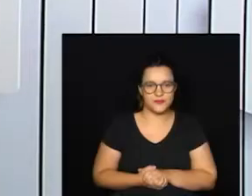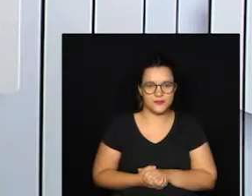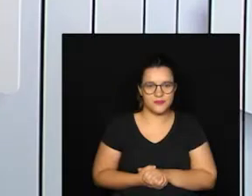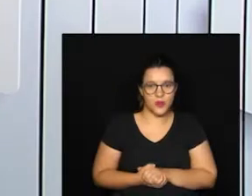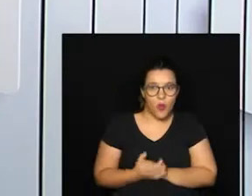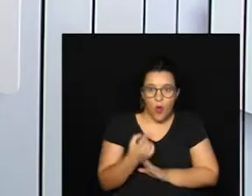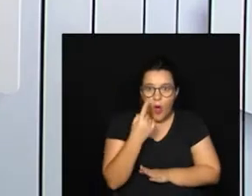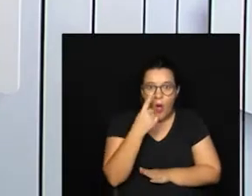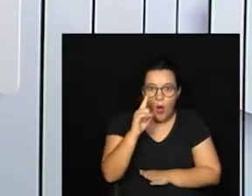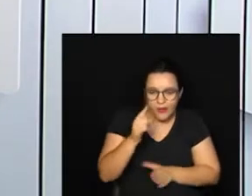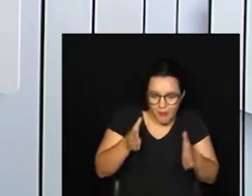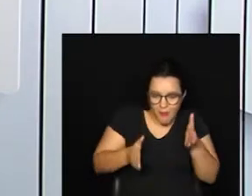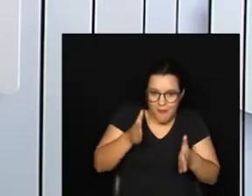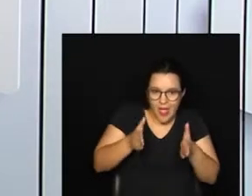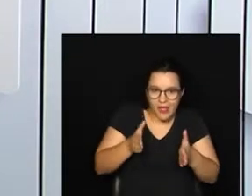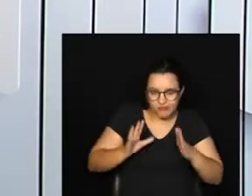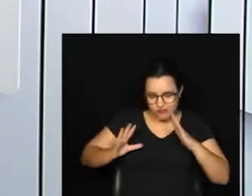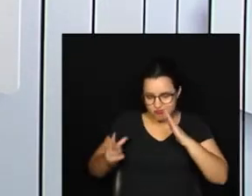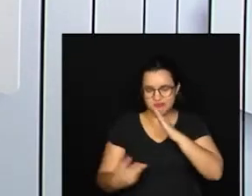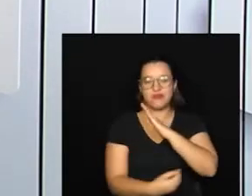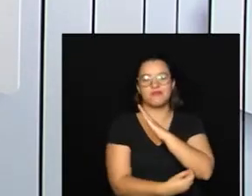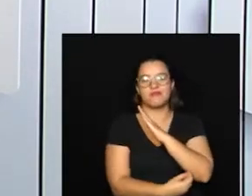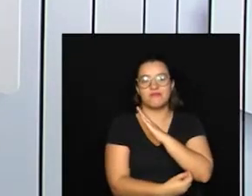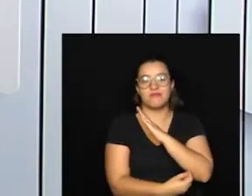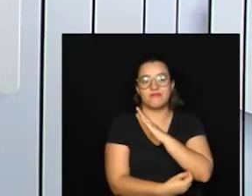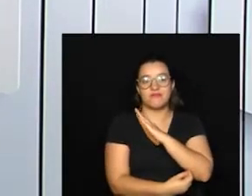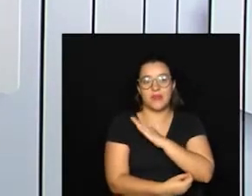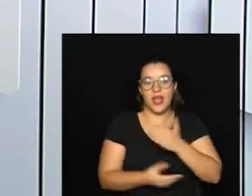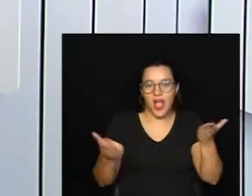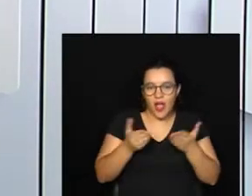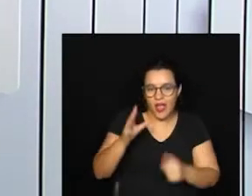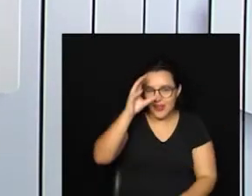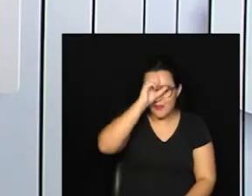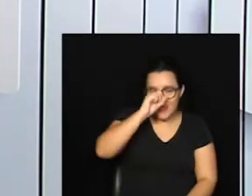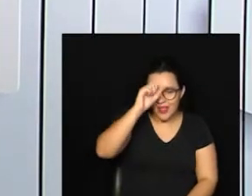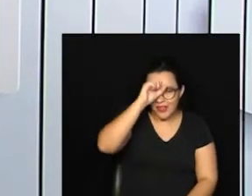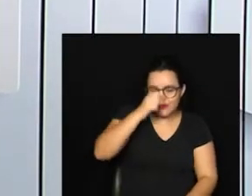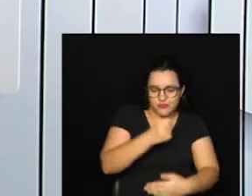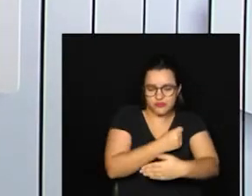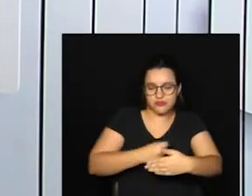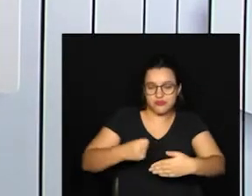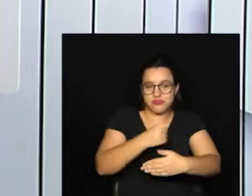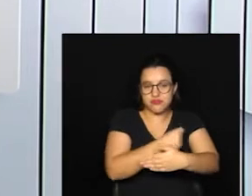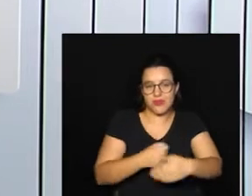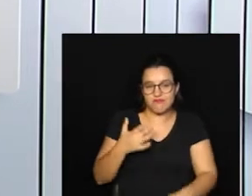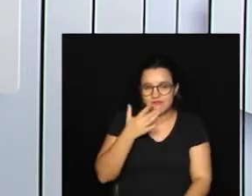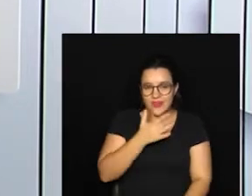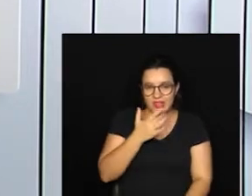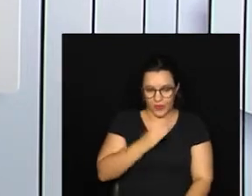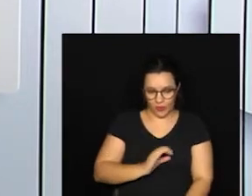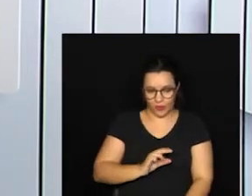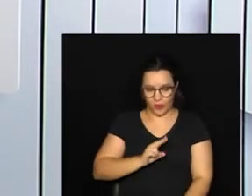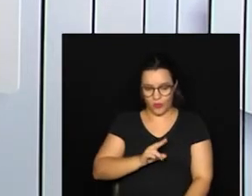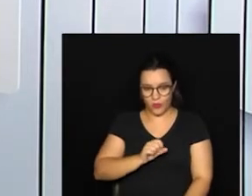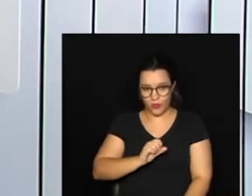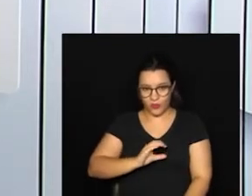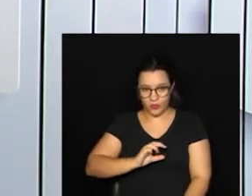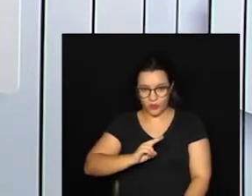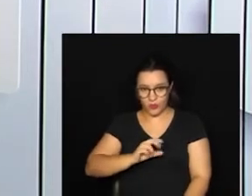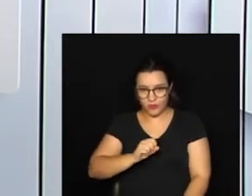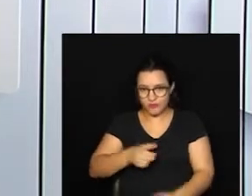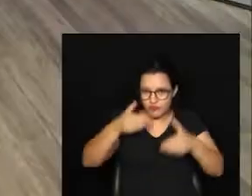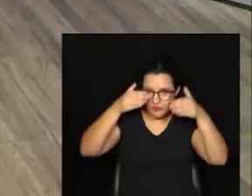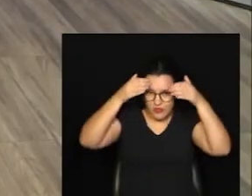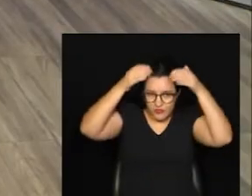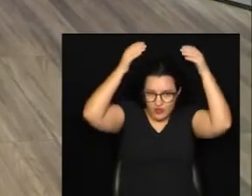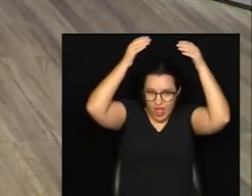Último bloco aqui do Câmara Total e agora nós vamos aprender a fazer um cuscuz marroquino com a chefe Thaís.